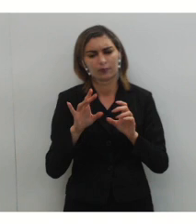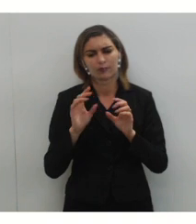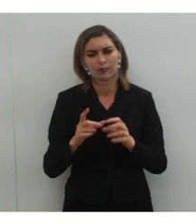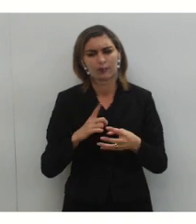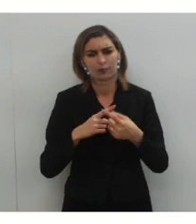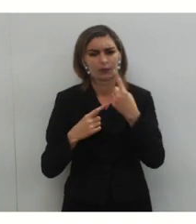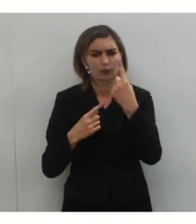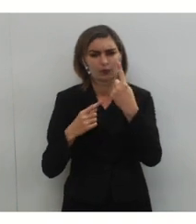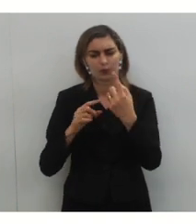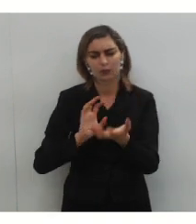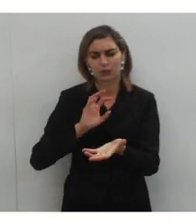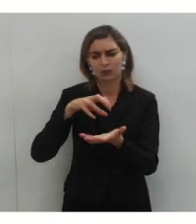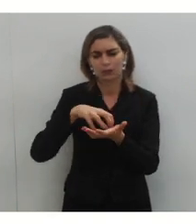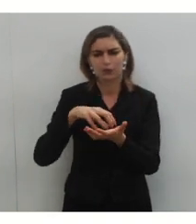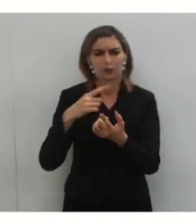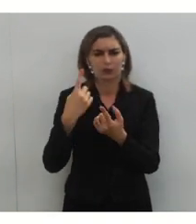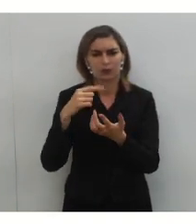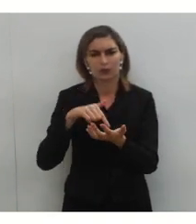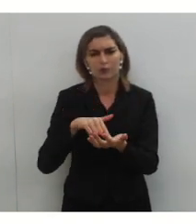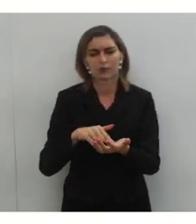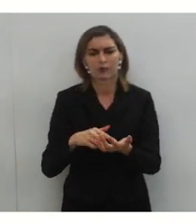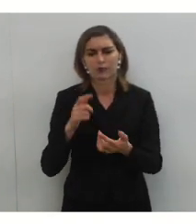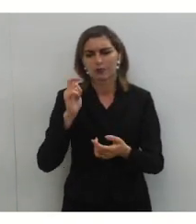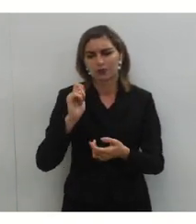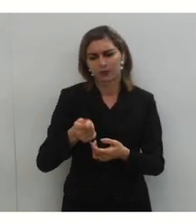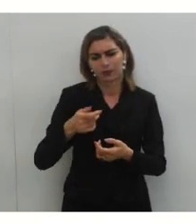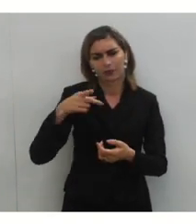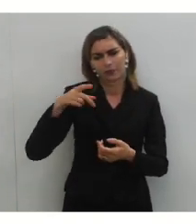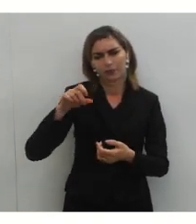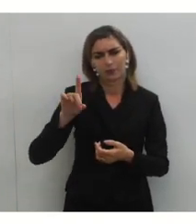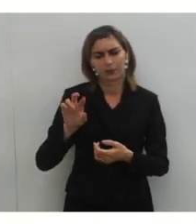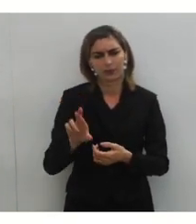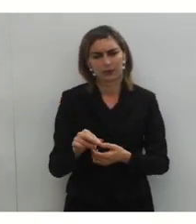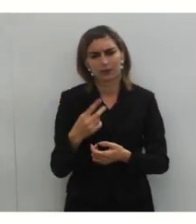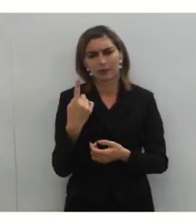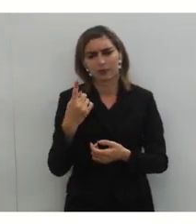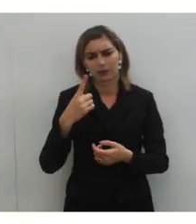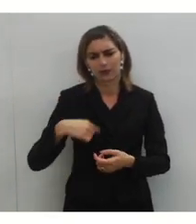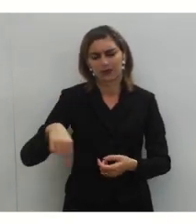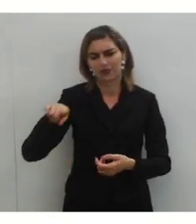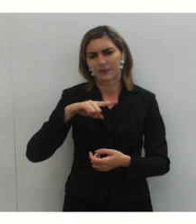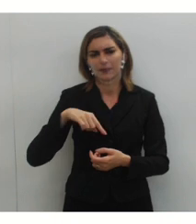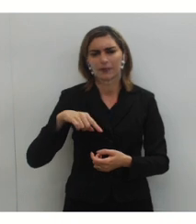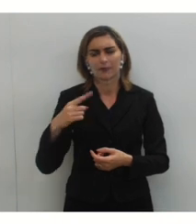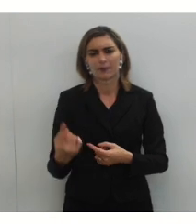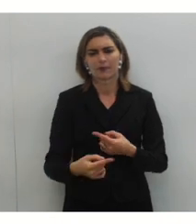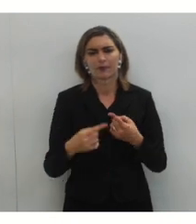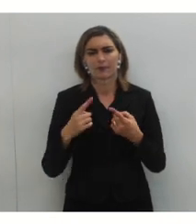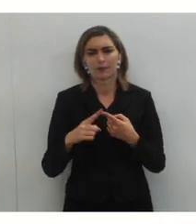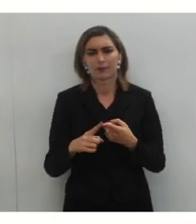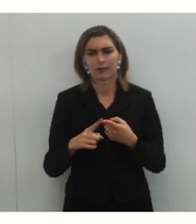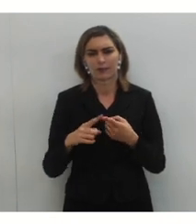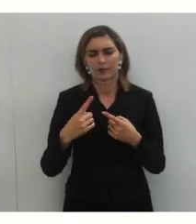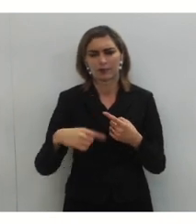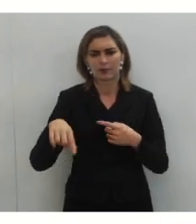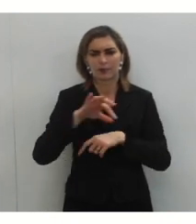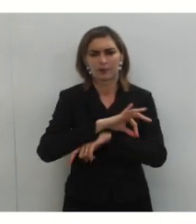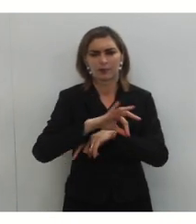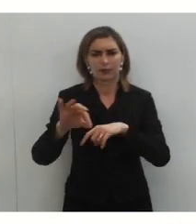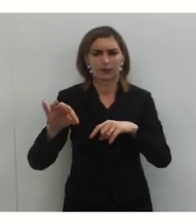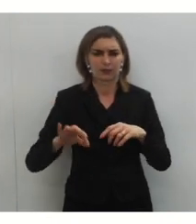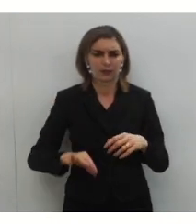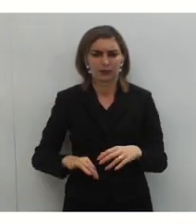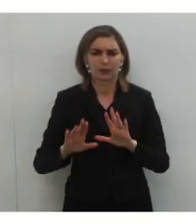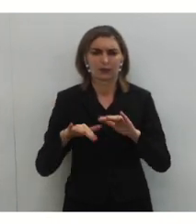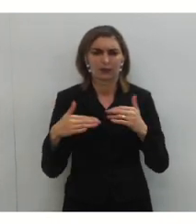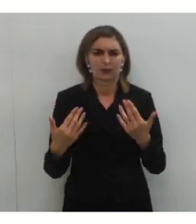possui um núcleo, né? Então, Pedro, um núcleo. Nós, um núcleo. Os arquitetos,